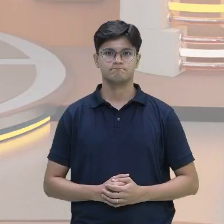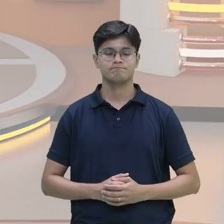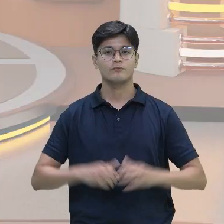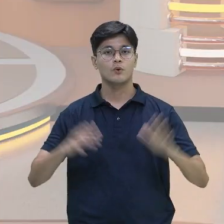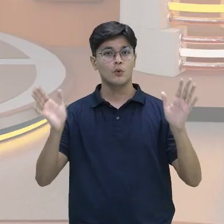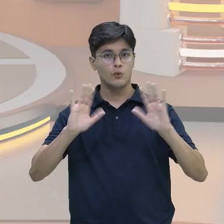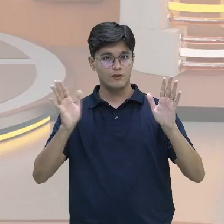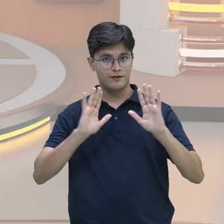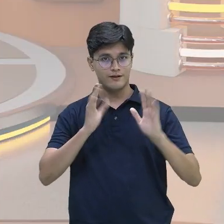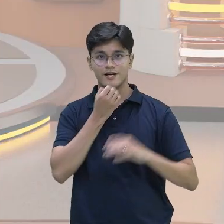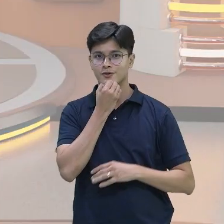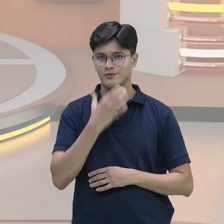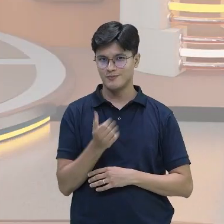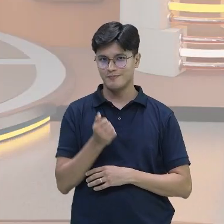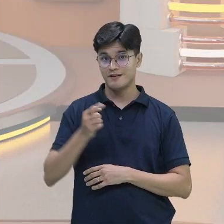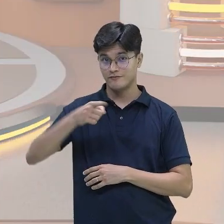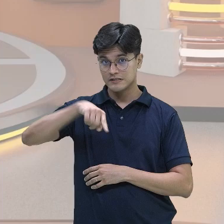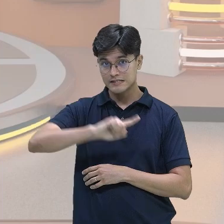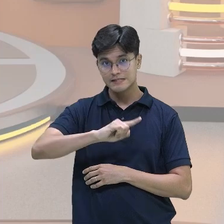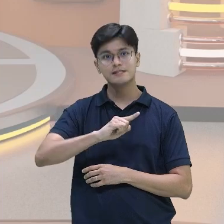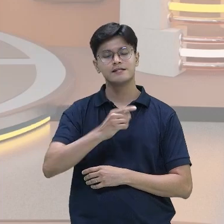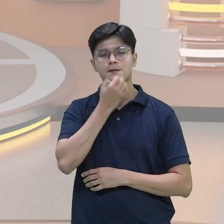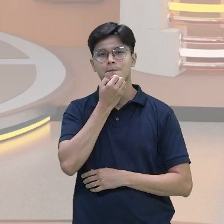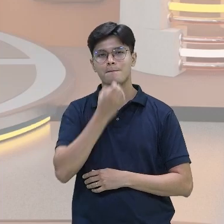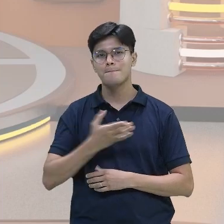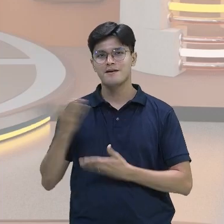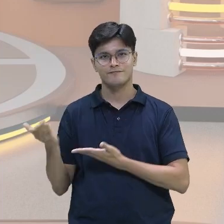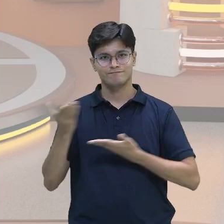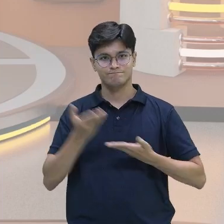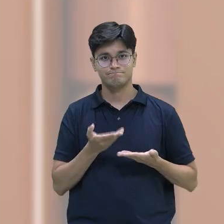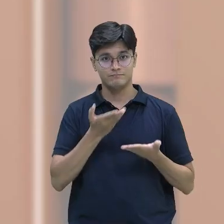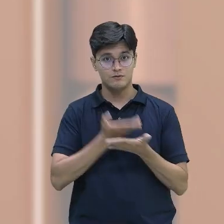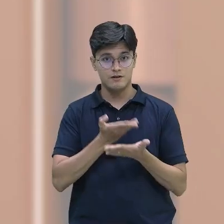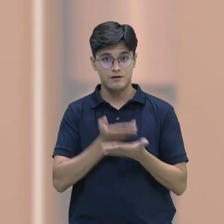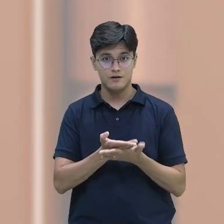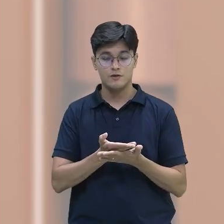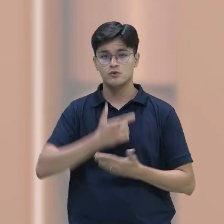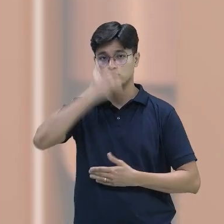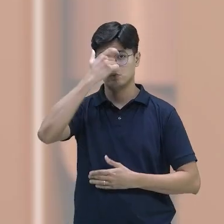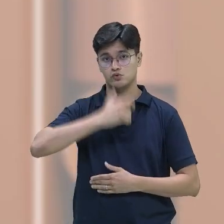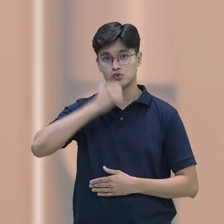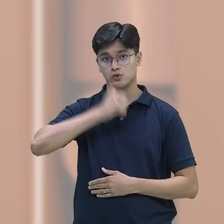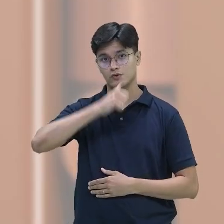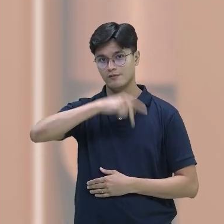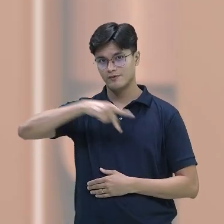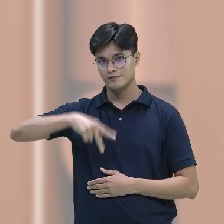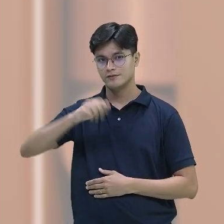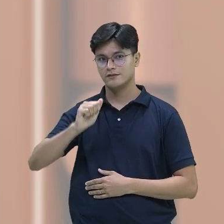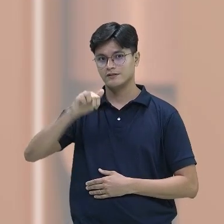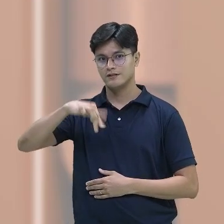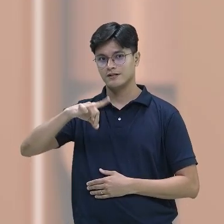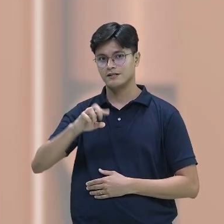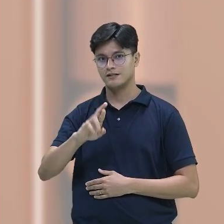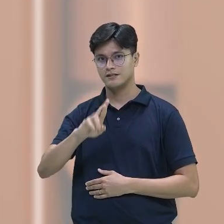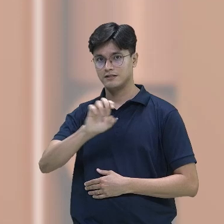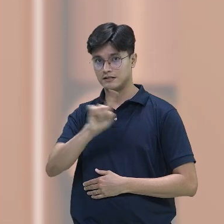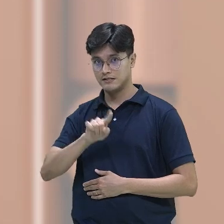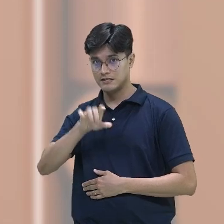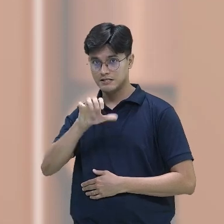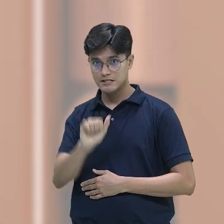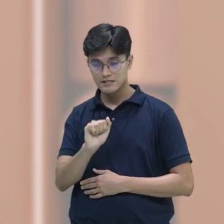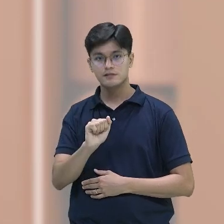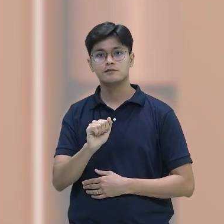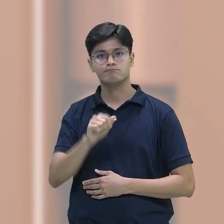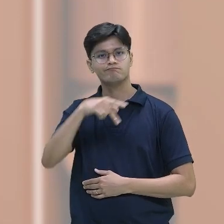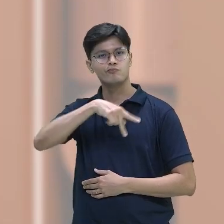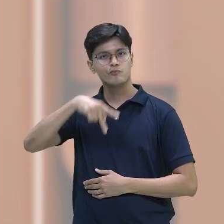Olá, tudo bem com vocês? Sejam todos bem-vindos à nossa aula. Sou a professora Andresa Xavier, a professora do